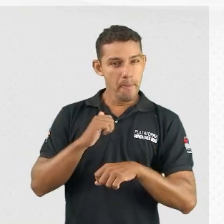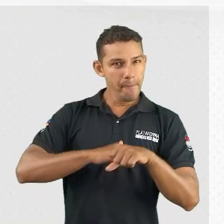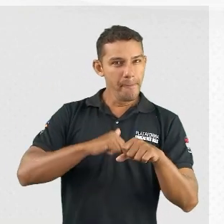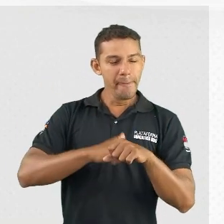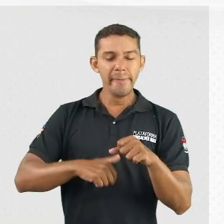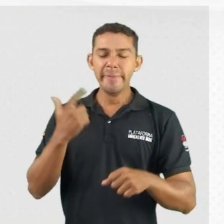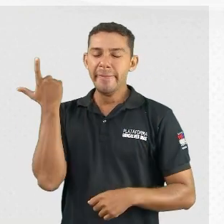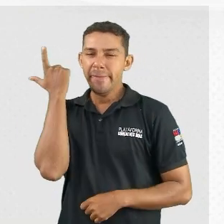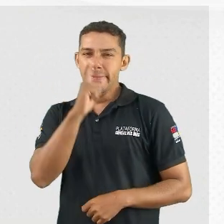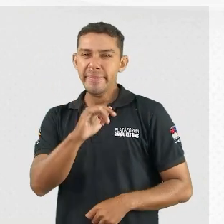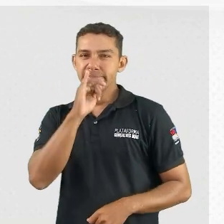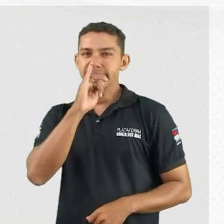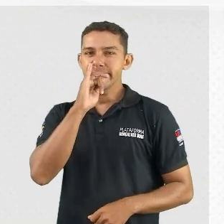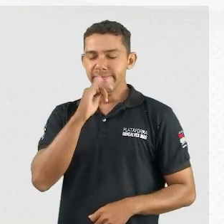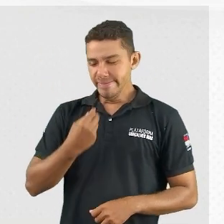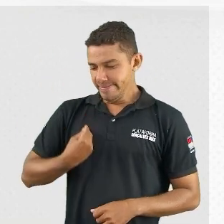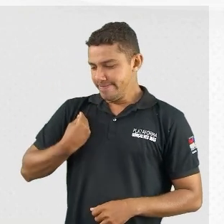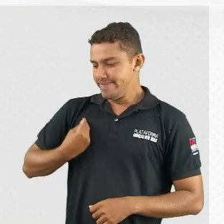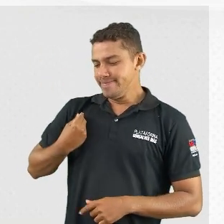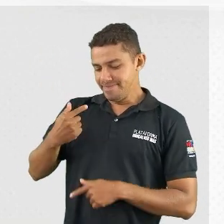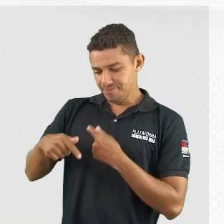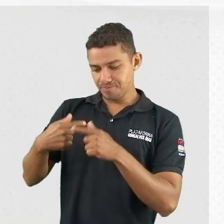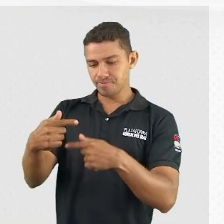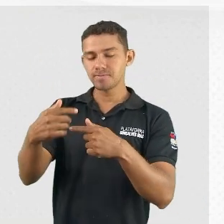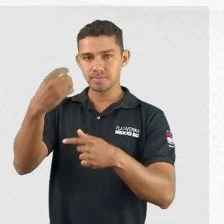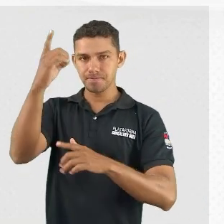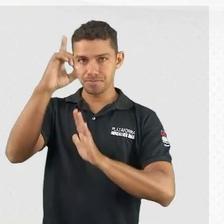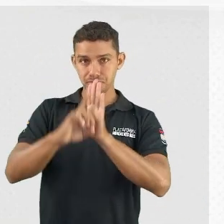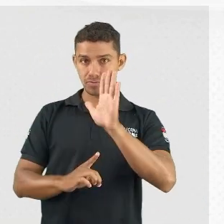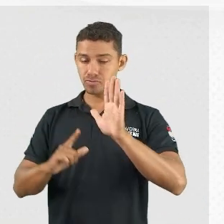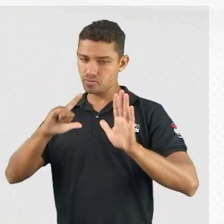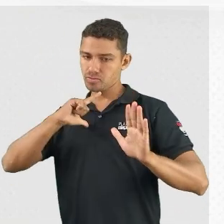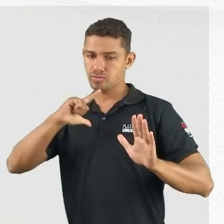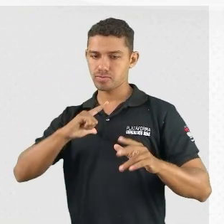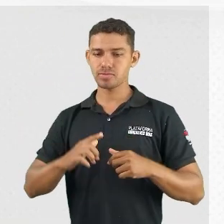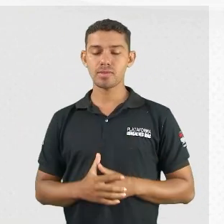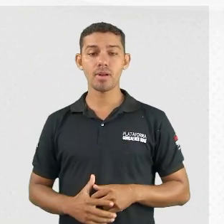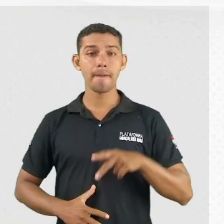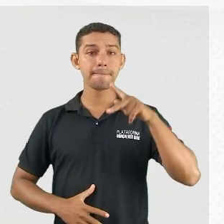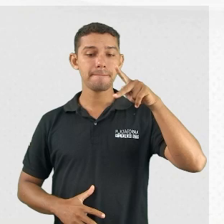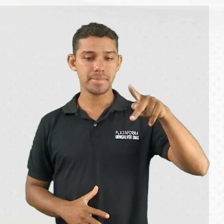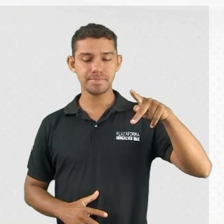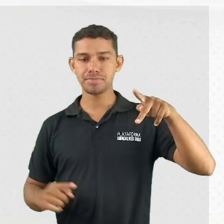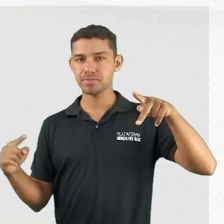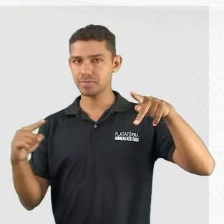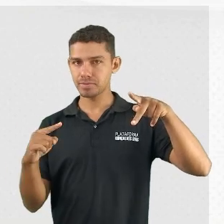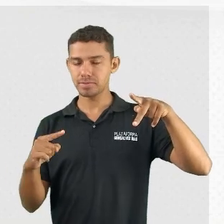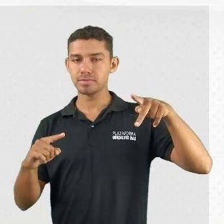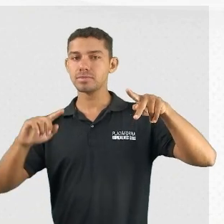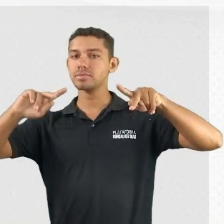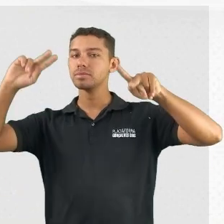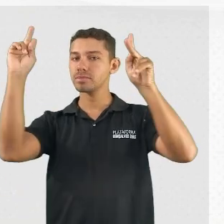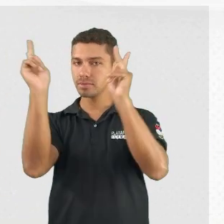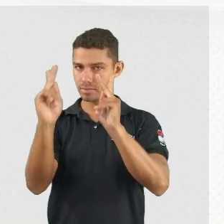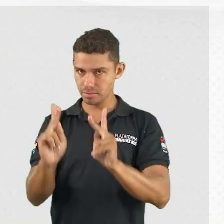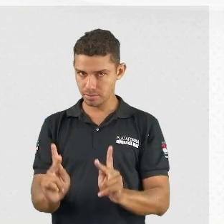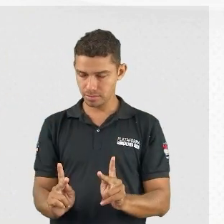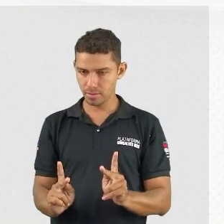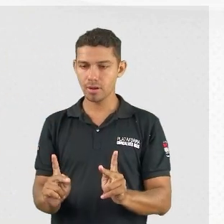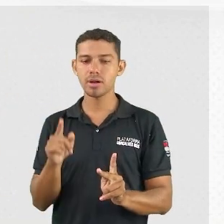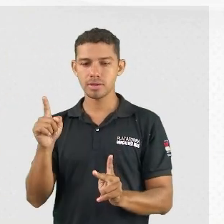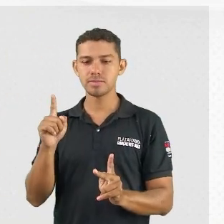justamente em garantir que as vidas prosperem com dignidade, né? Temos aqui um outro P de paz, que é